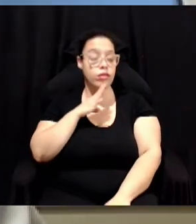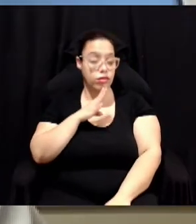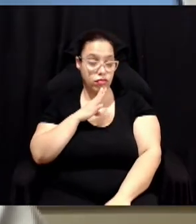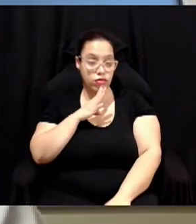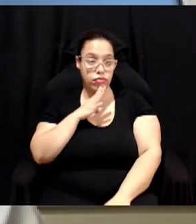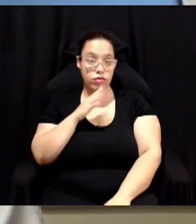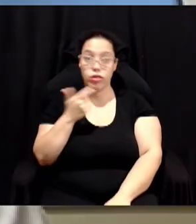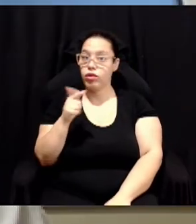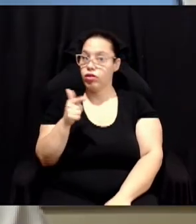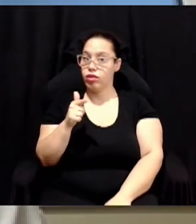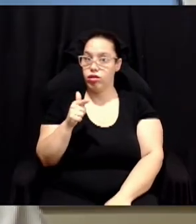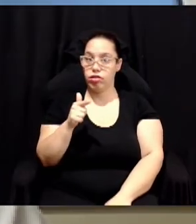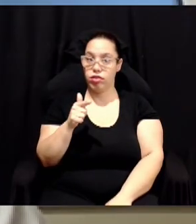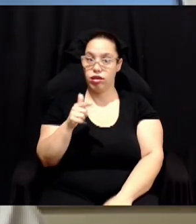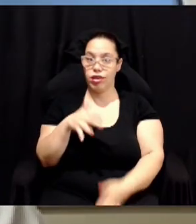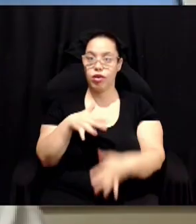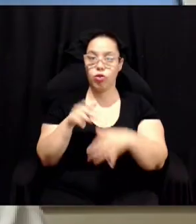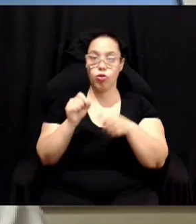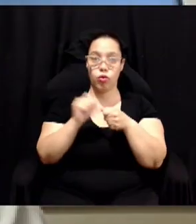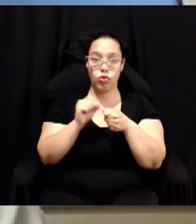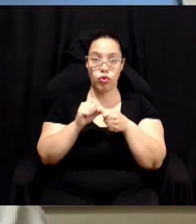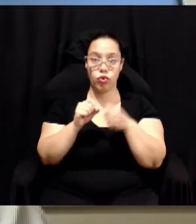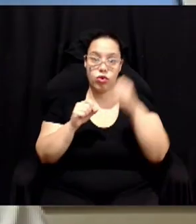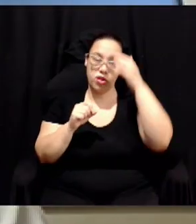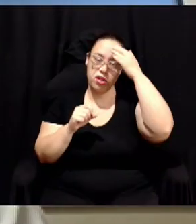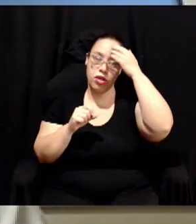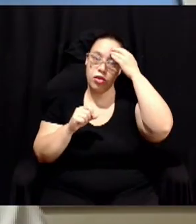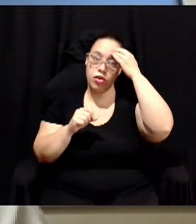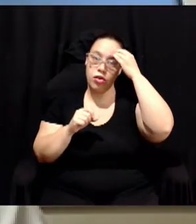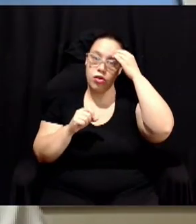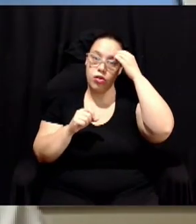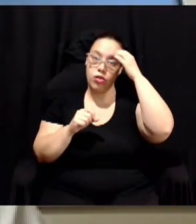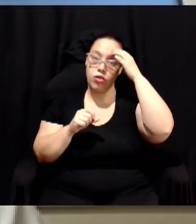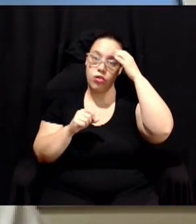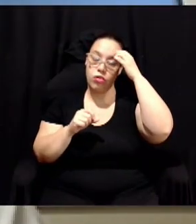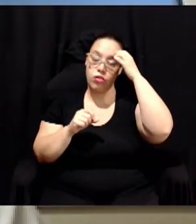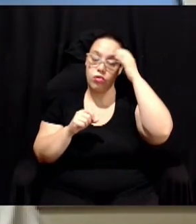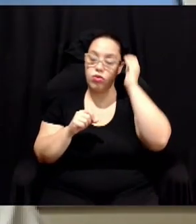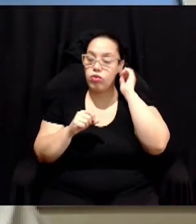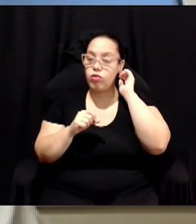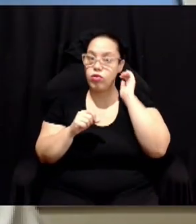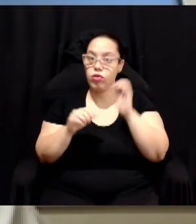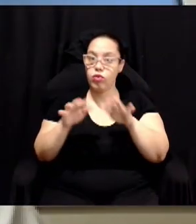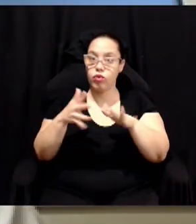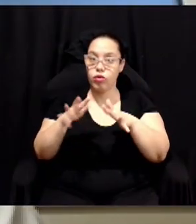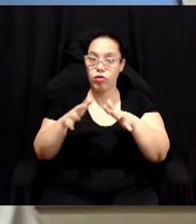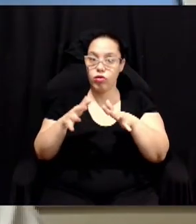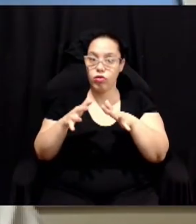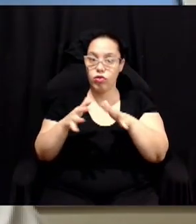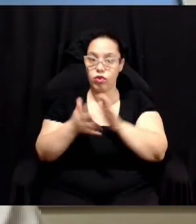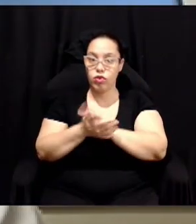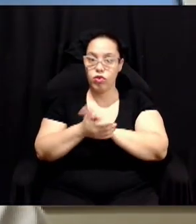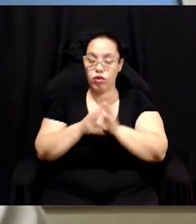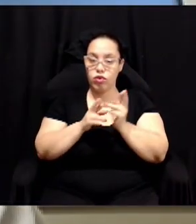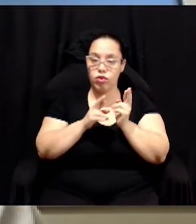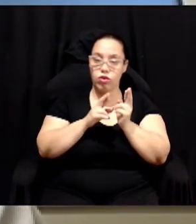tremor da ação, de quando a pessoa vai fazer um movimento, é um tremor de quando a pessoa repousa o